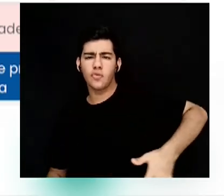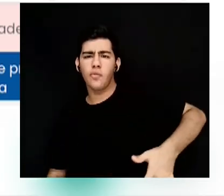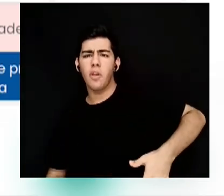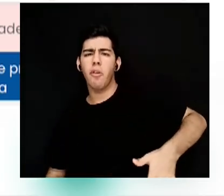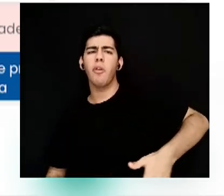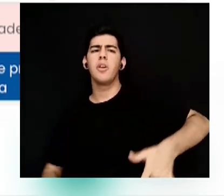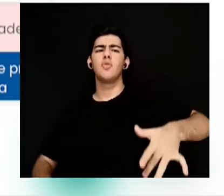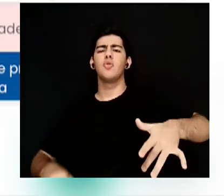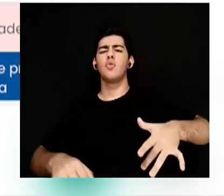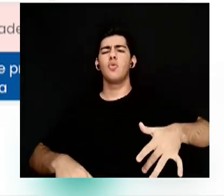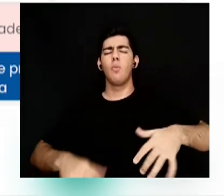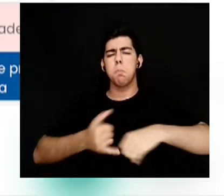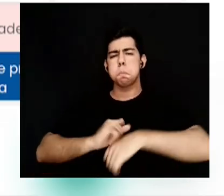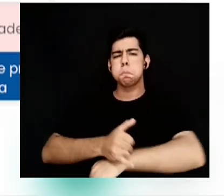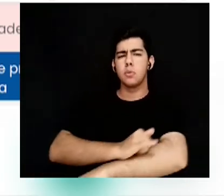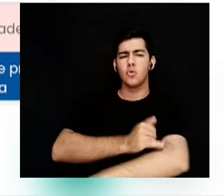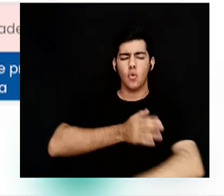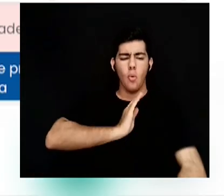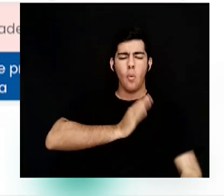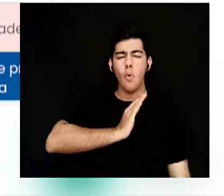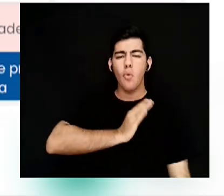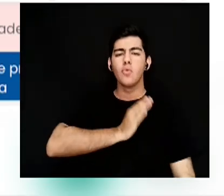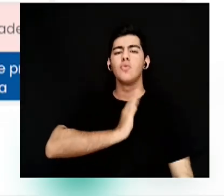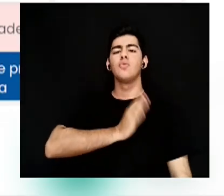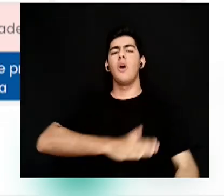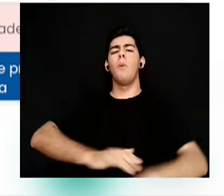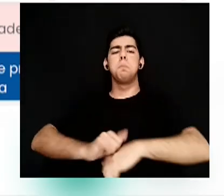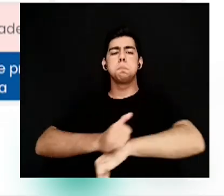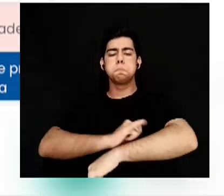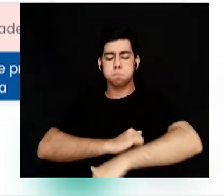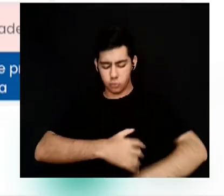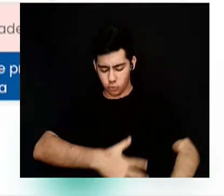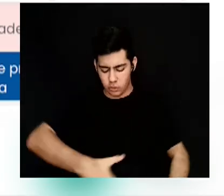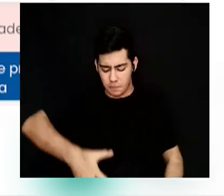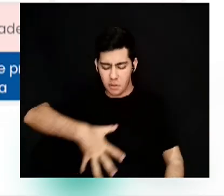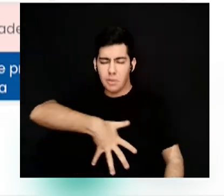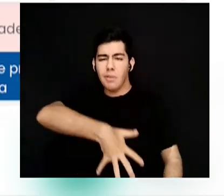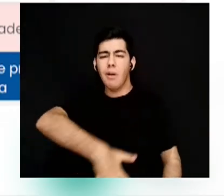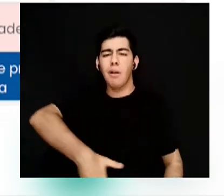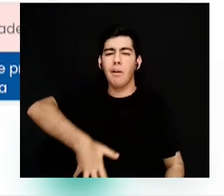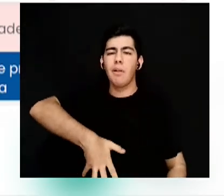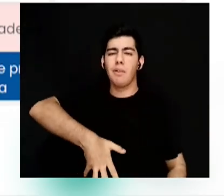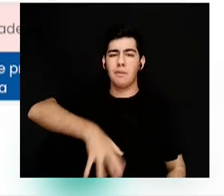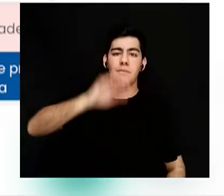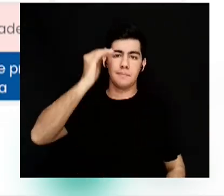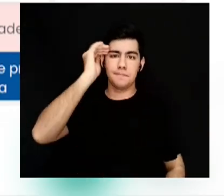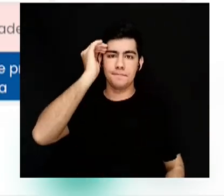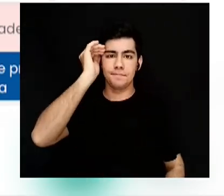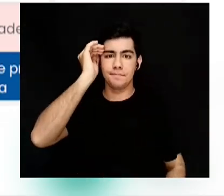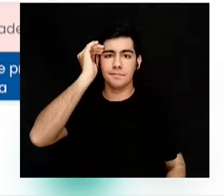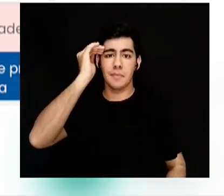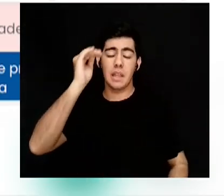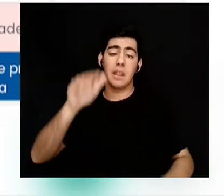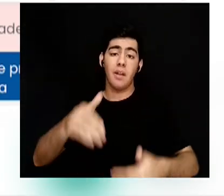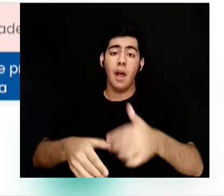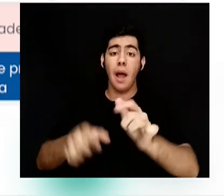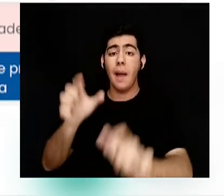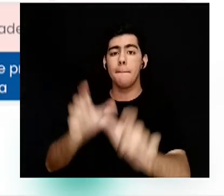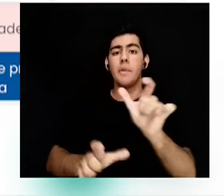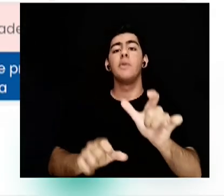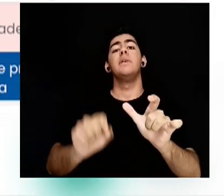no coração, gordura no abdômen, entendeu? Então, assim, essas pessoas, sim, são elegíveis